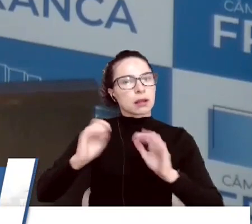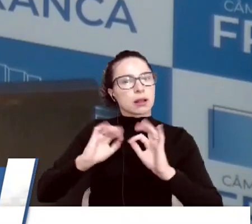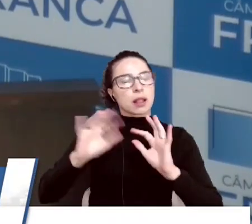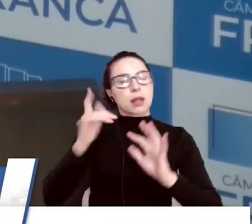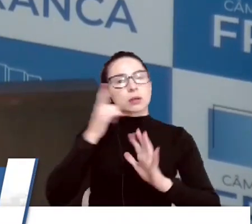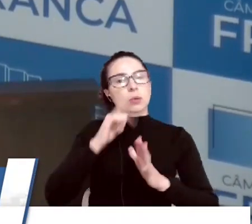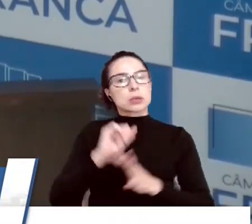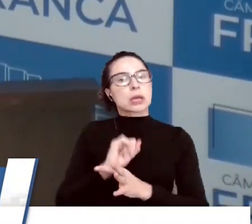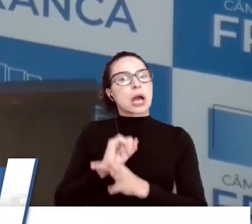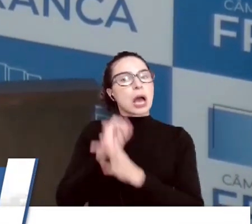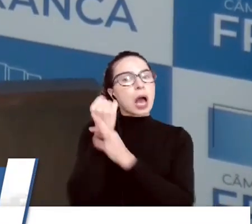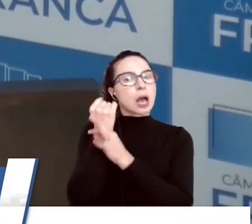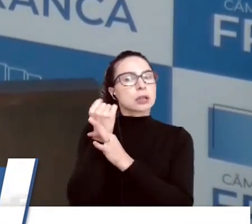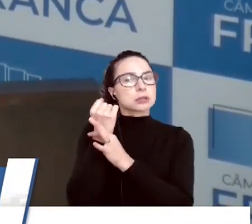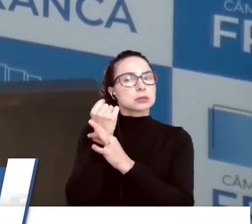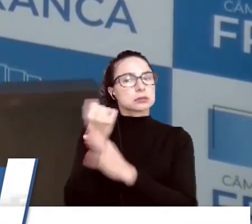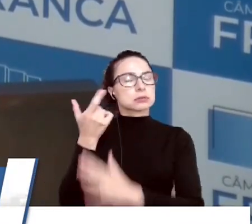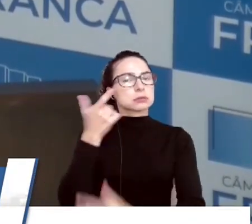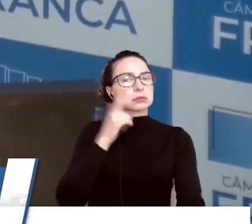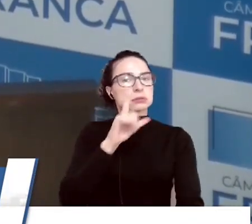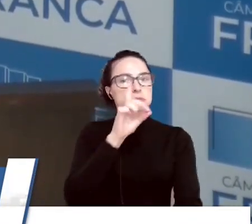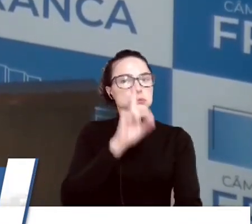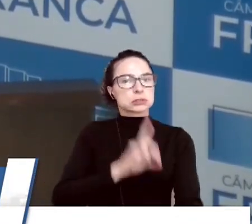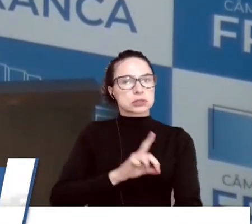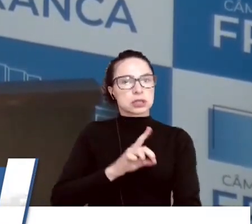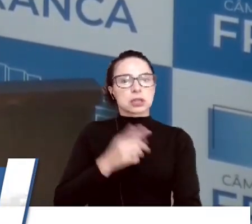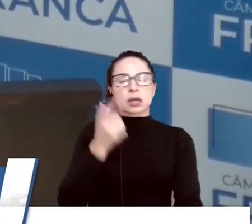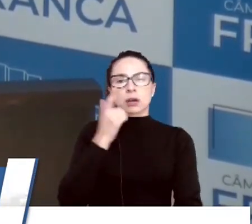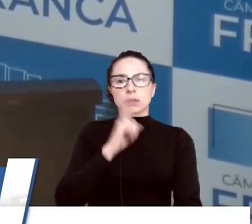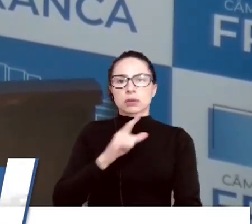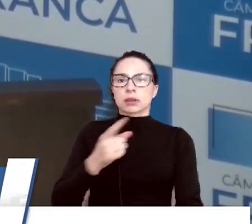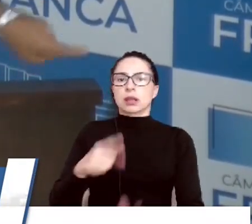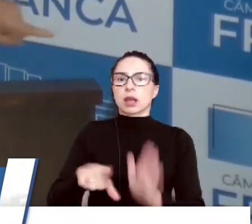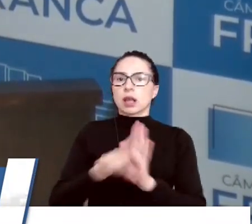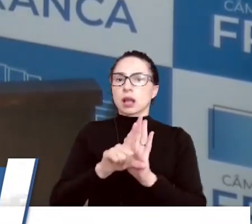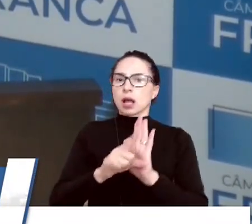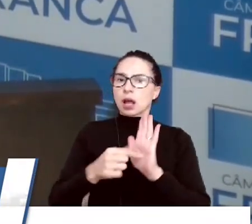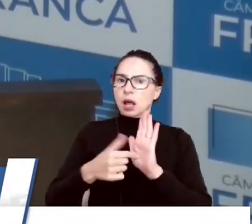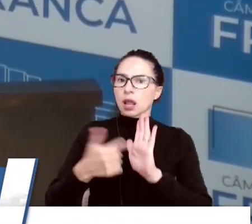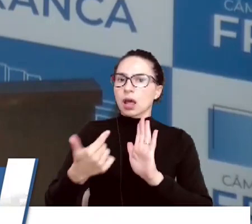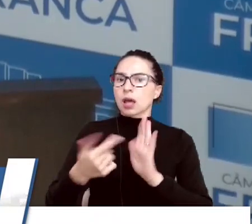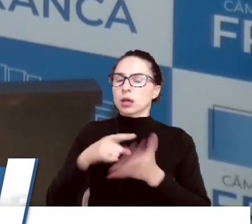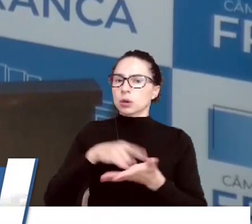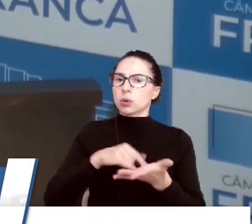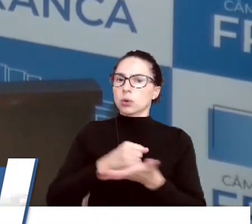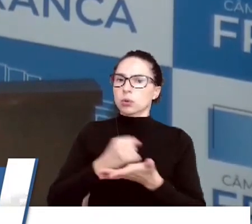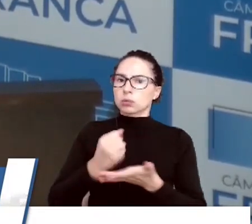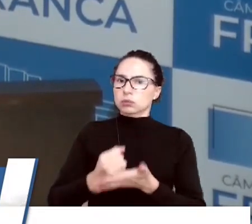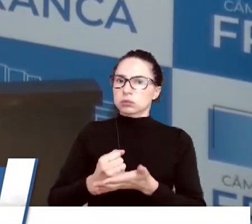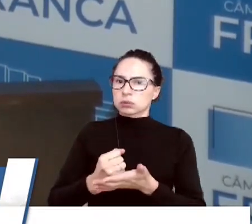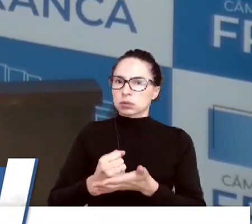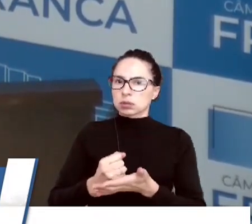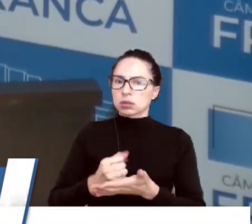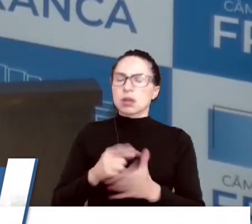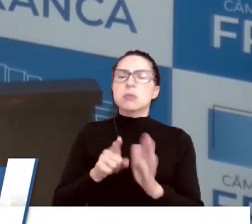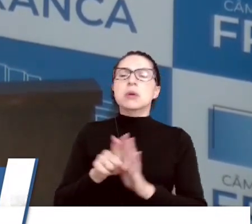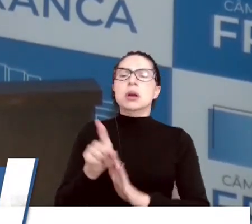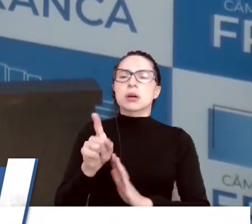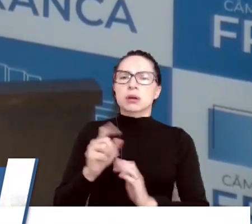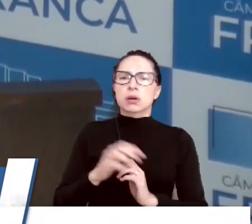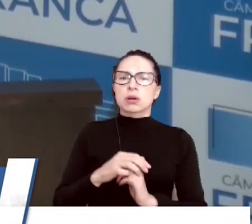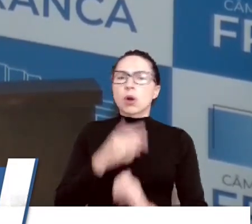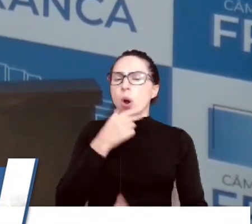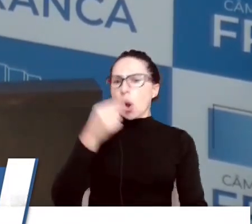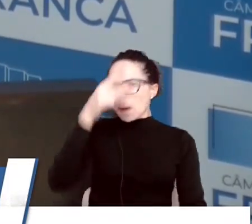garantia dos nossos direitos assegurados por uma lei e pelo contrato. Eu pergunto, o